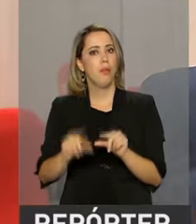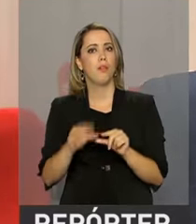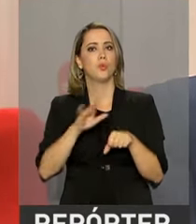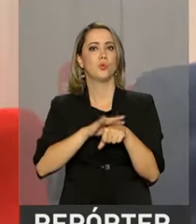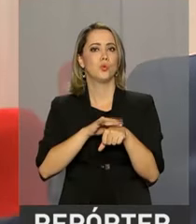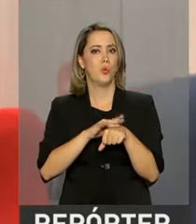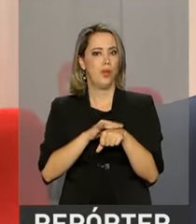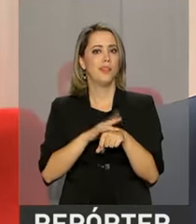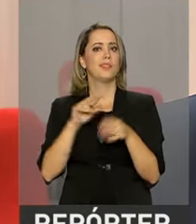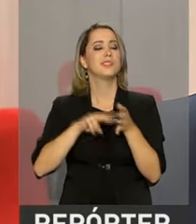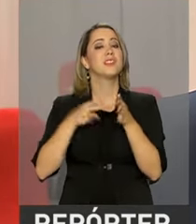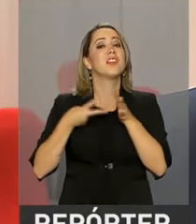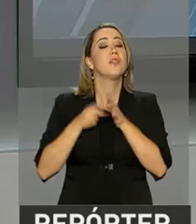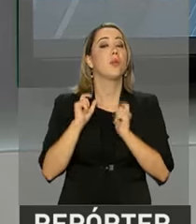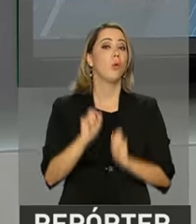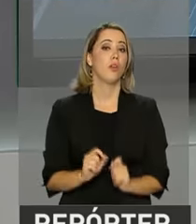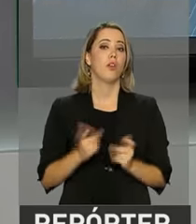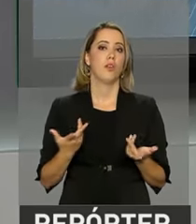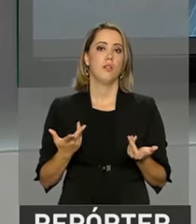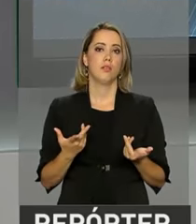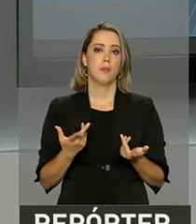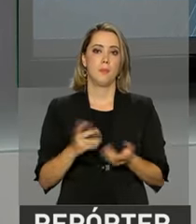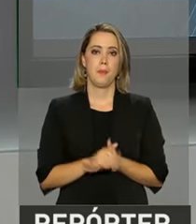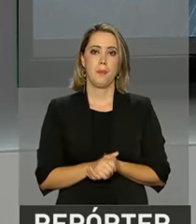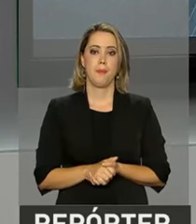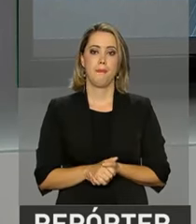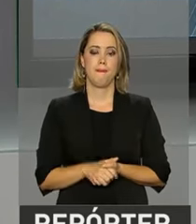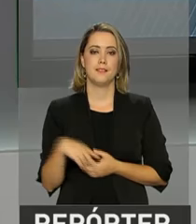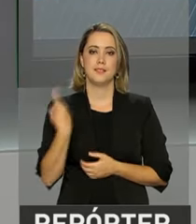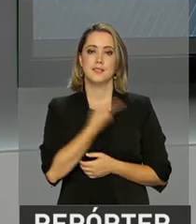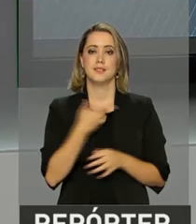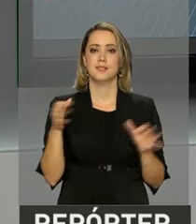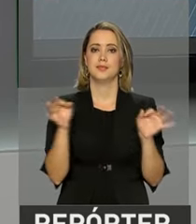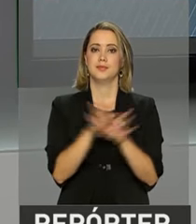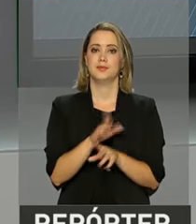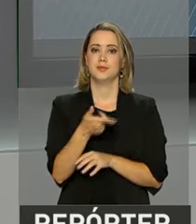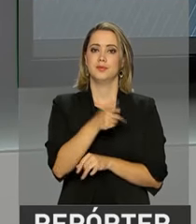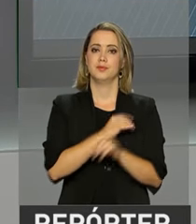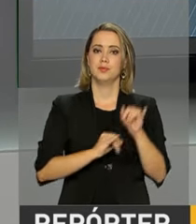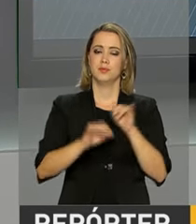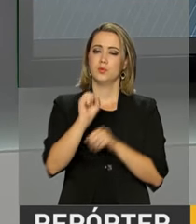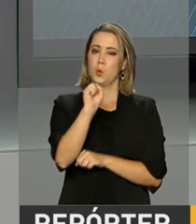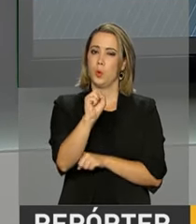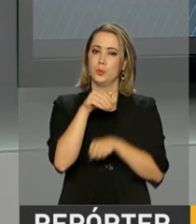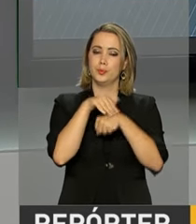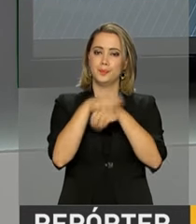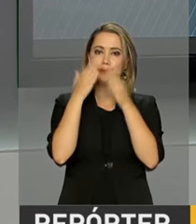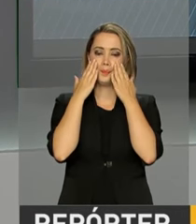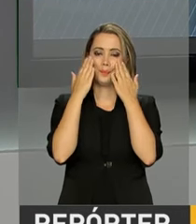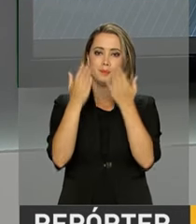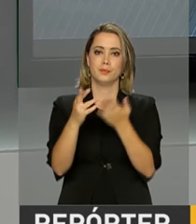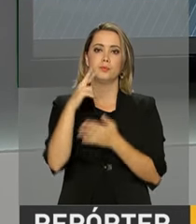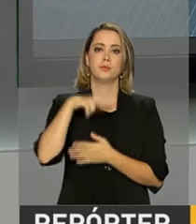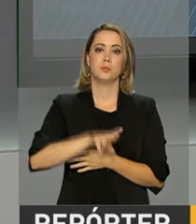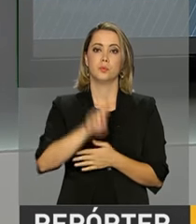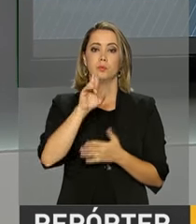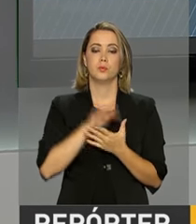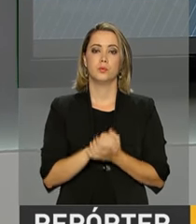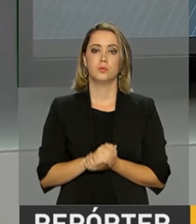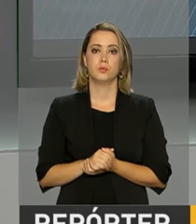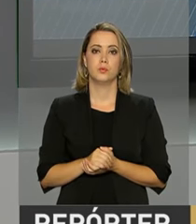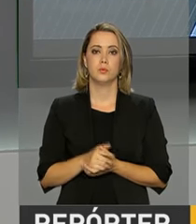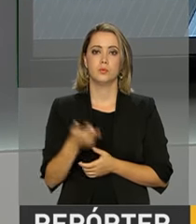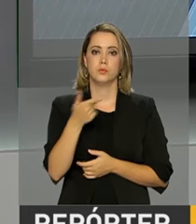isso significa para a sociedade como um todo? Nós ficamos por aqui e voltamos às 8 da noite na próxima edição do Repórter